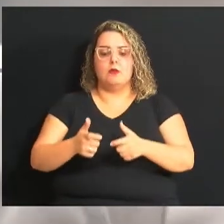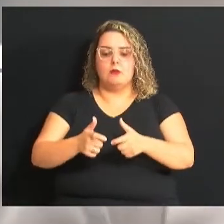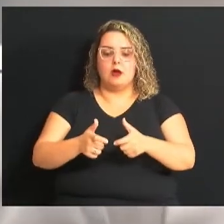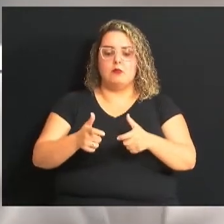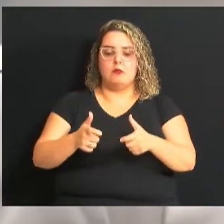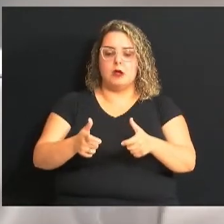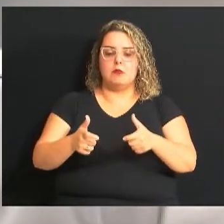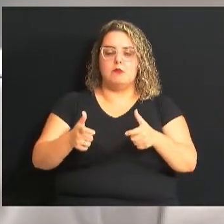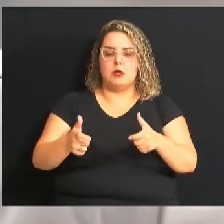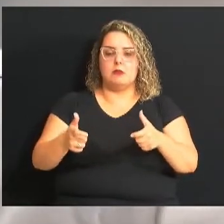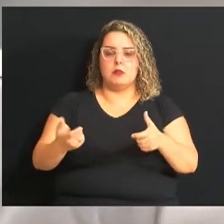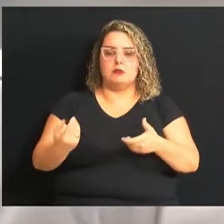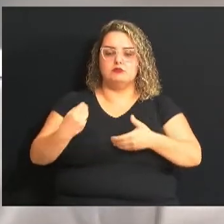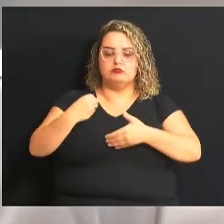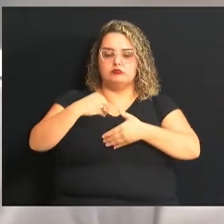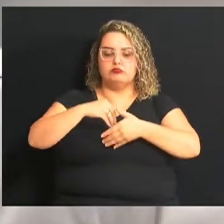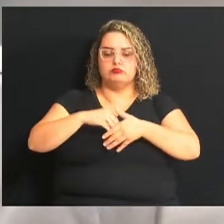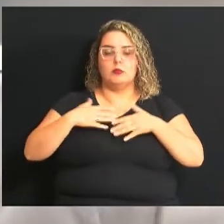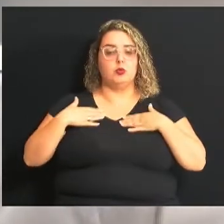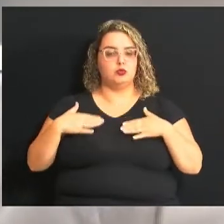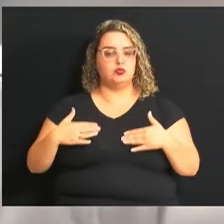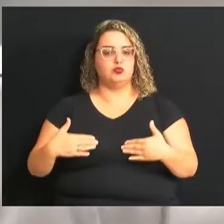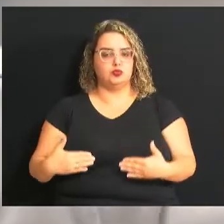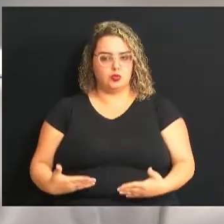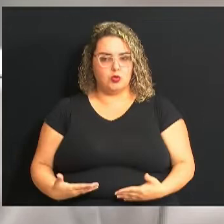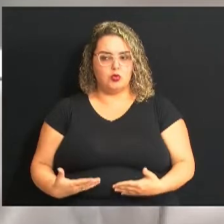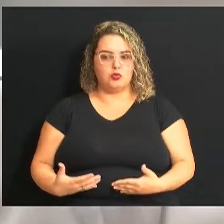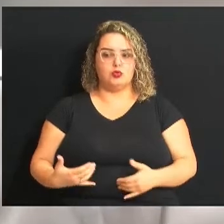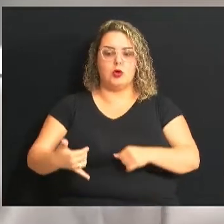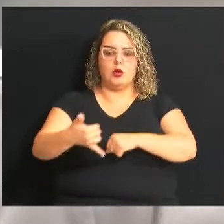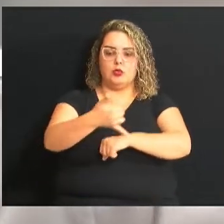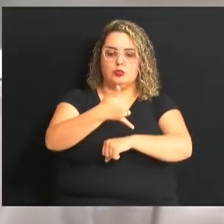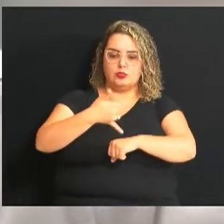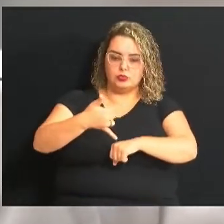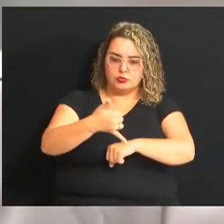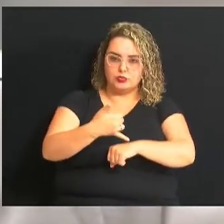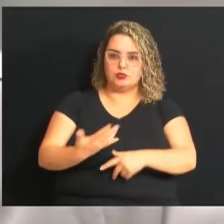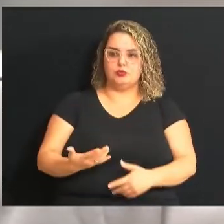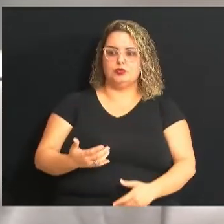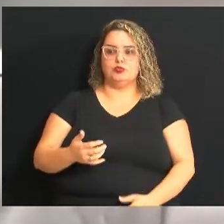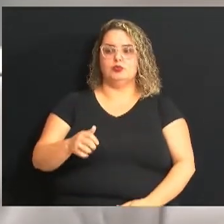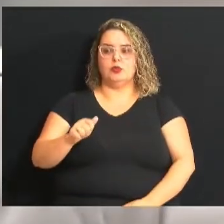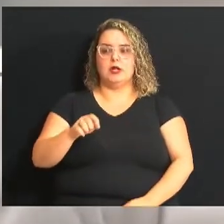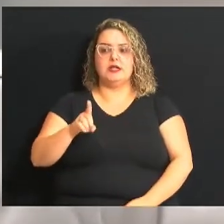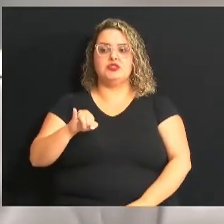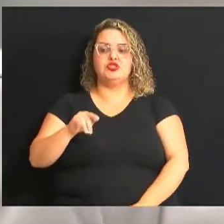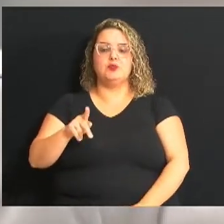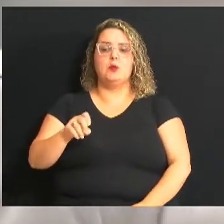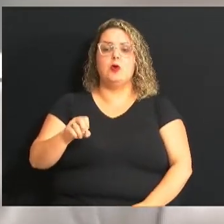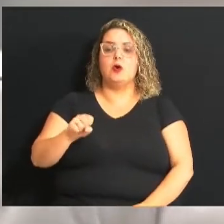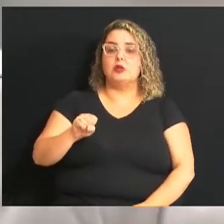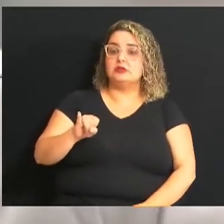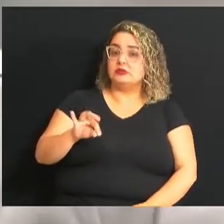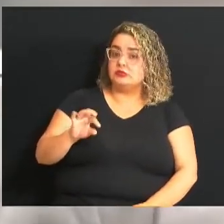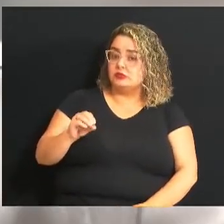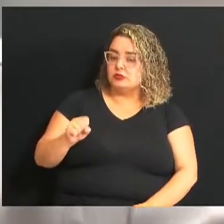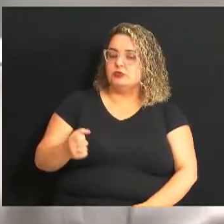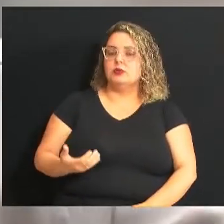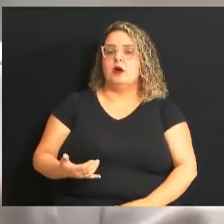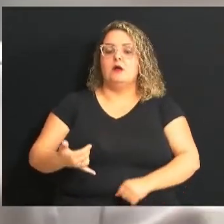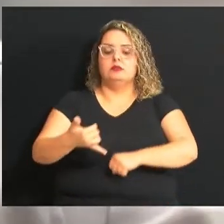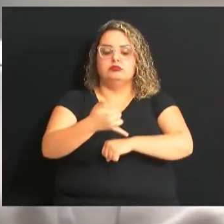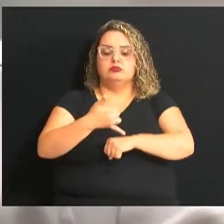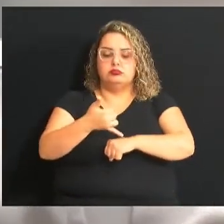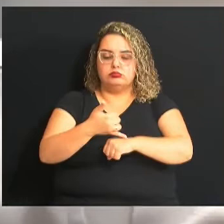depositado, armazenado no seu corpo em forma de gordura, nos adipócitos. Então, esse excesso de gordura, porque